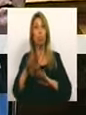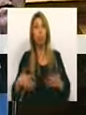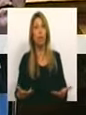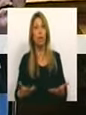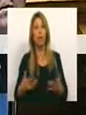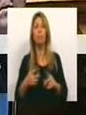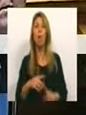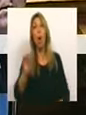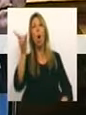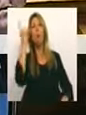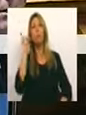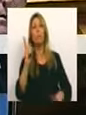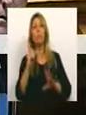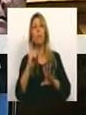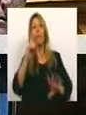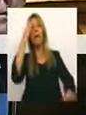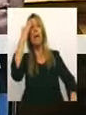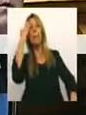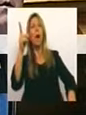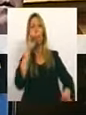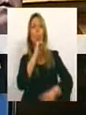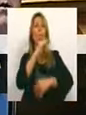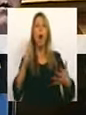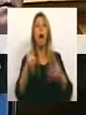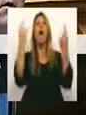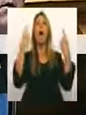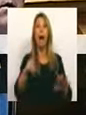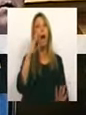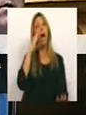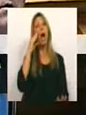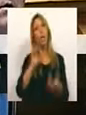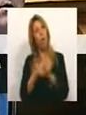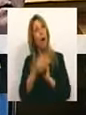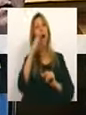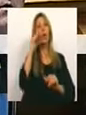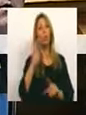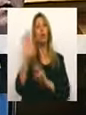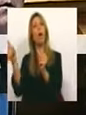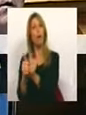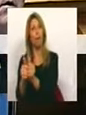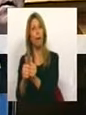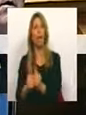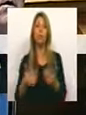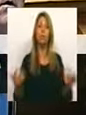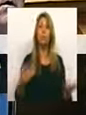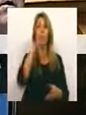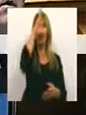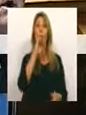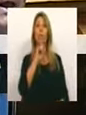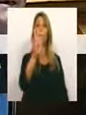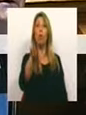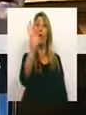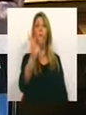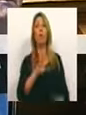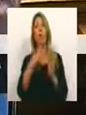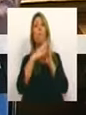de incapazes, haverá maiores acompanhados. Opta assim o Governo por um modelo de